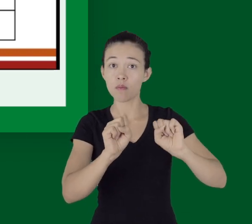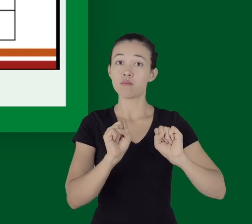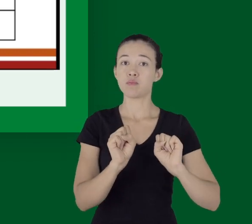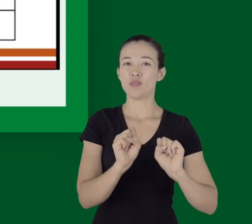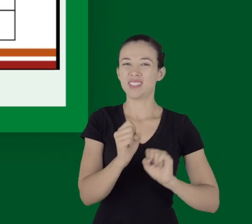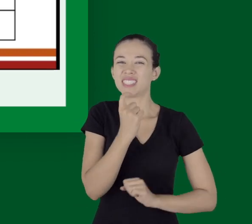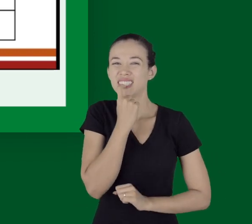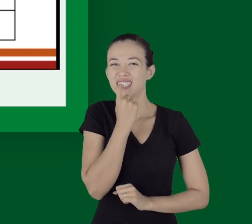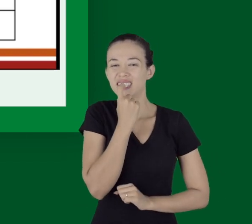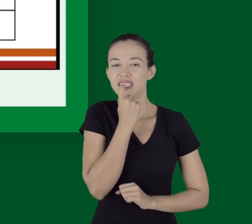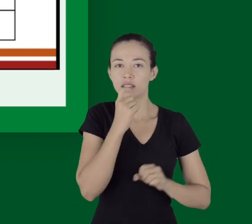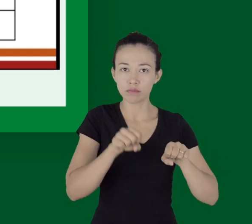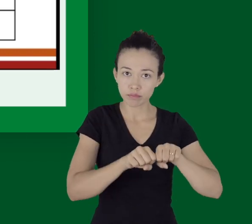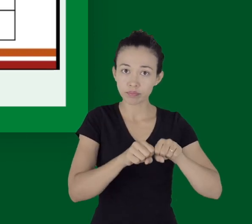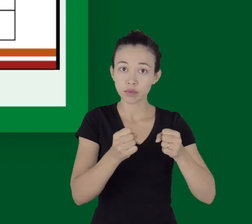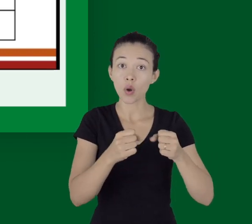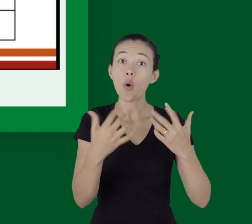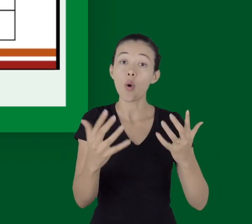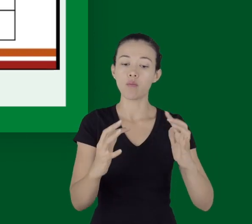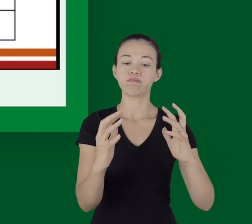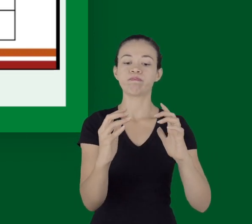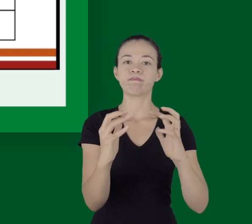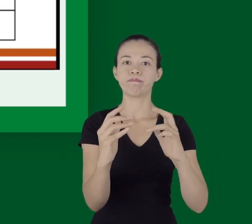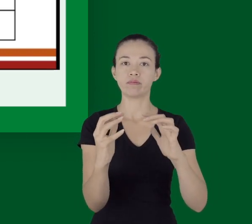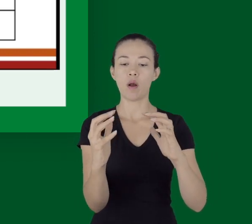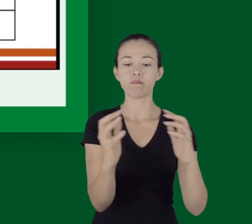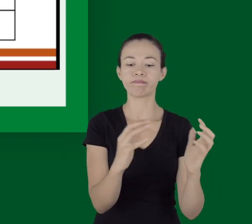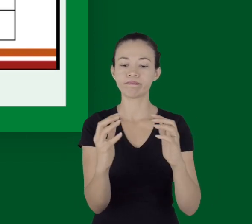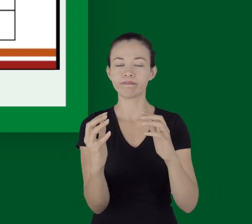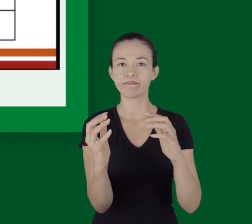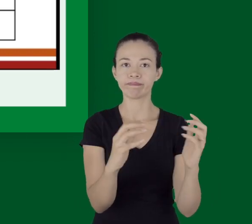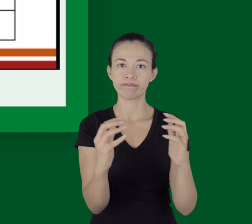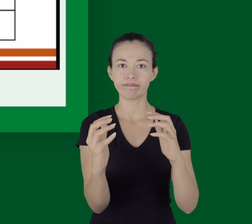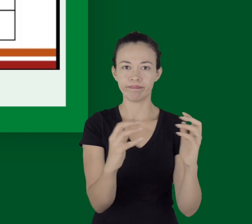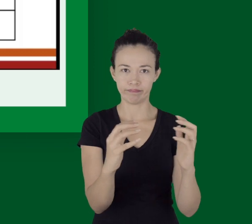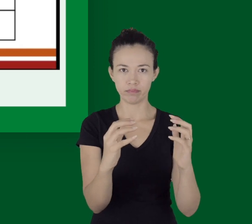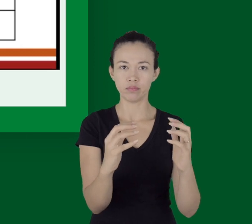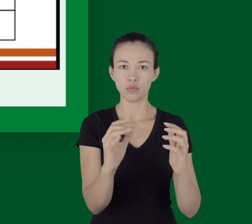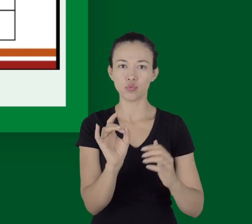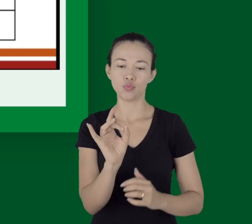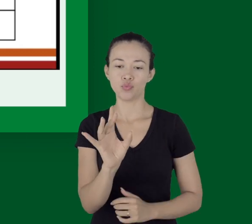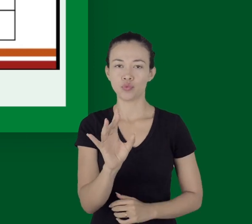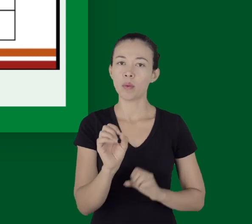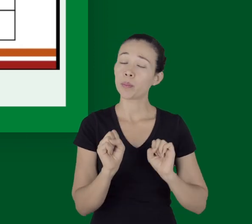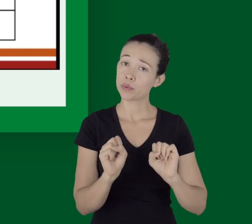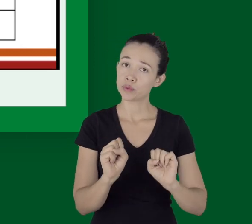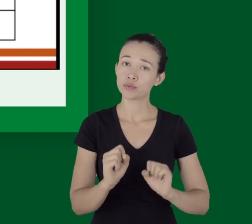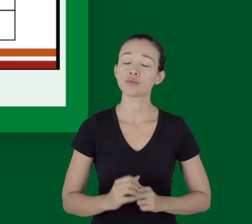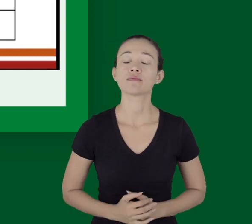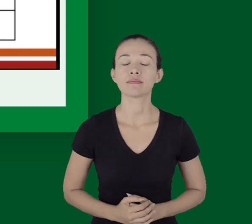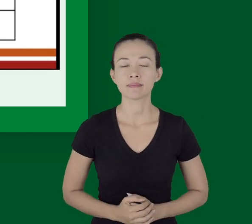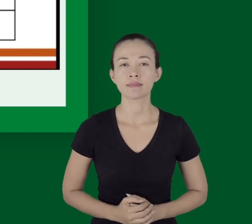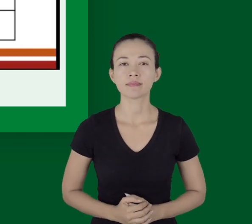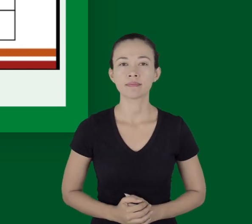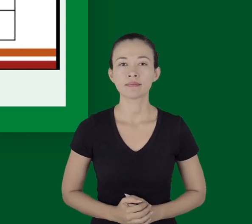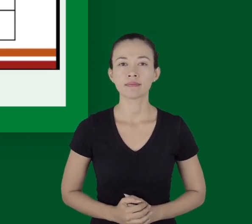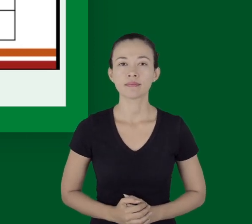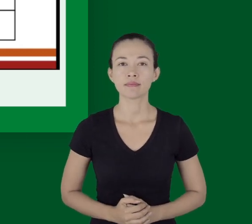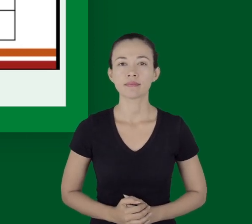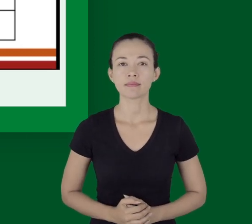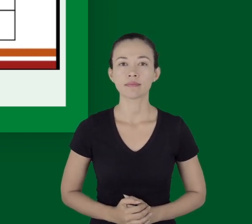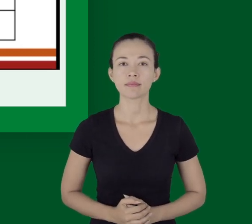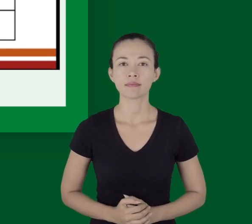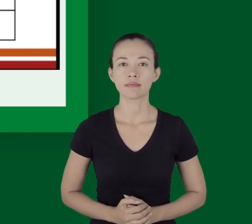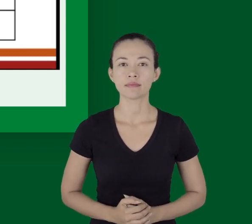calota, a fratura da base do crânio, lesões bem pontuais e lesões difusas, quando o cérebro apenas